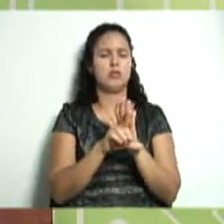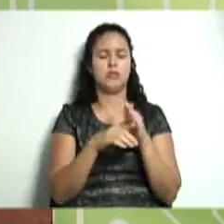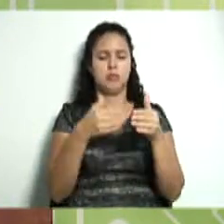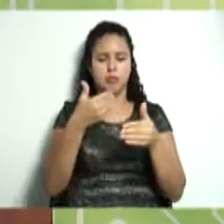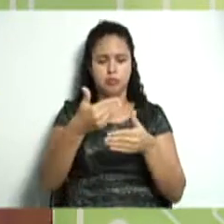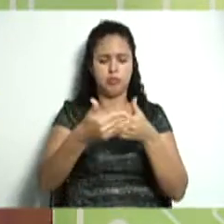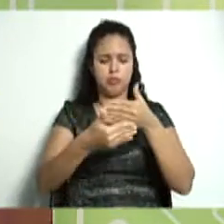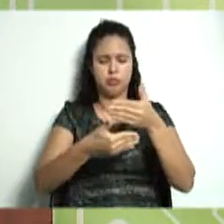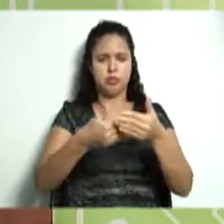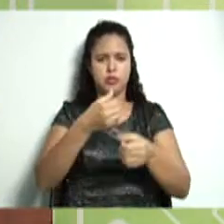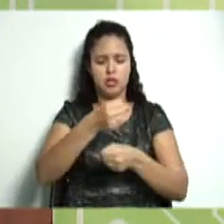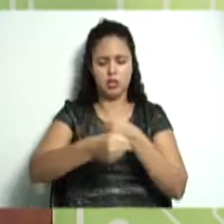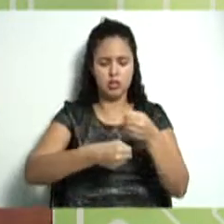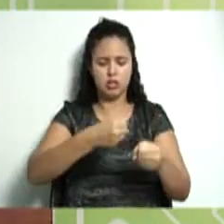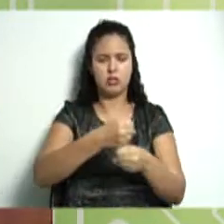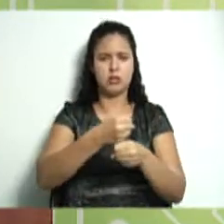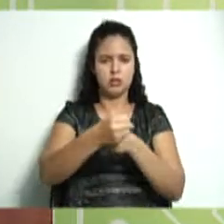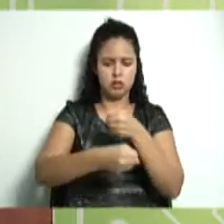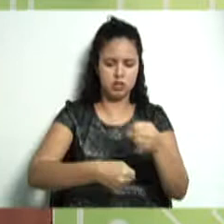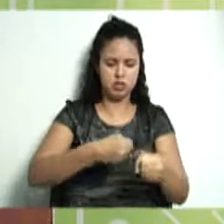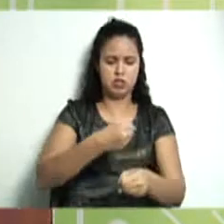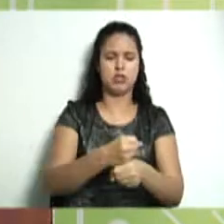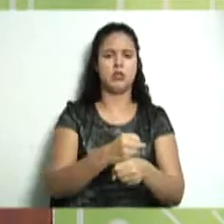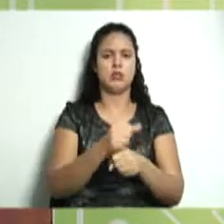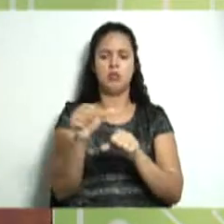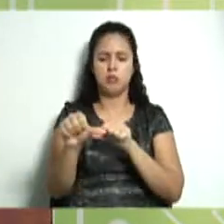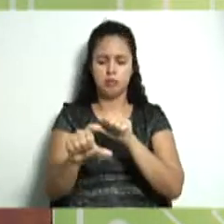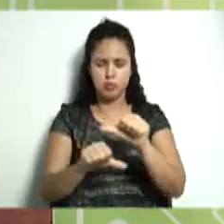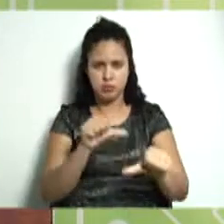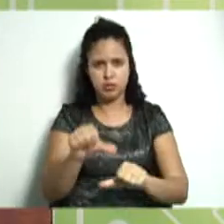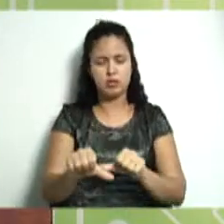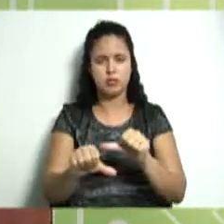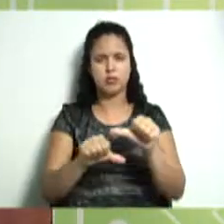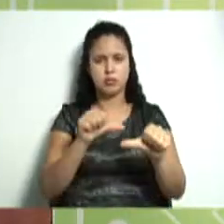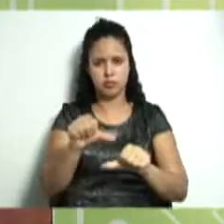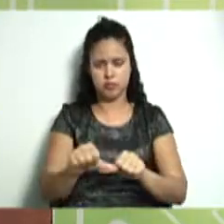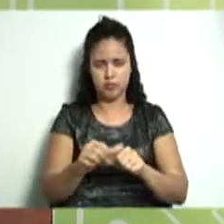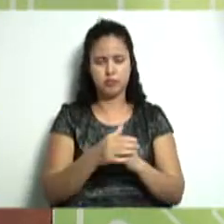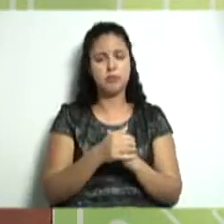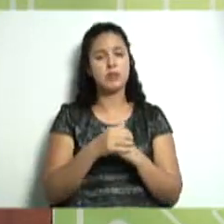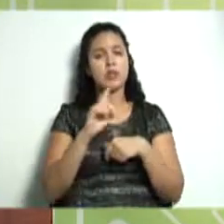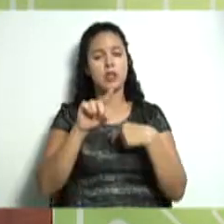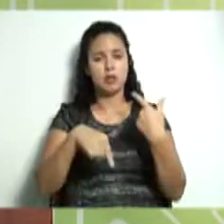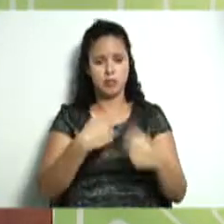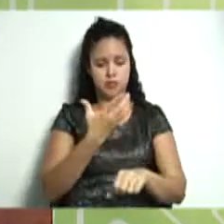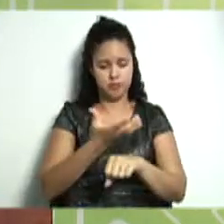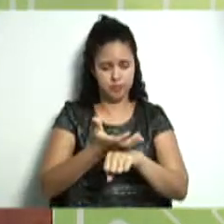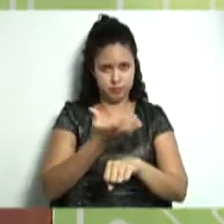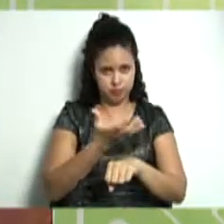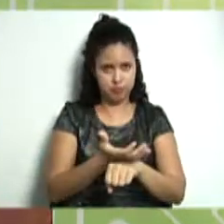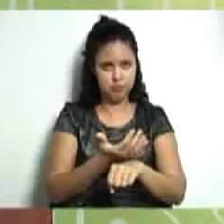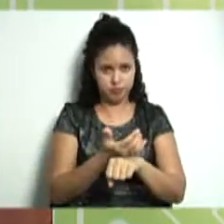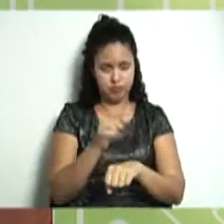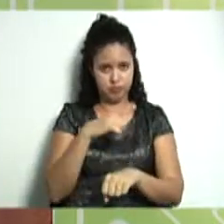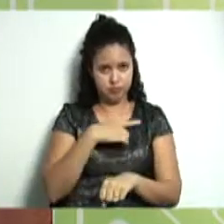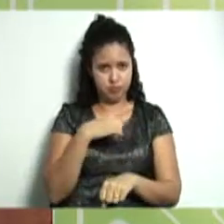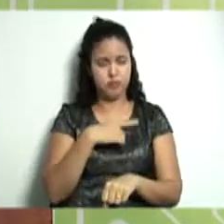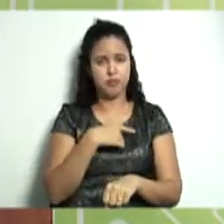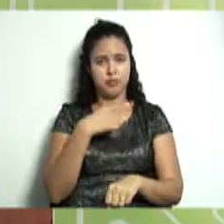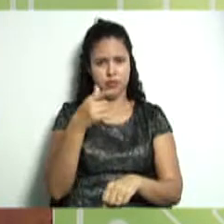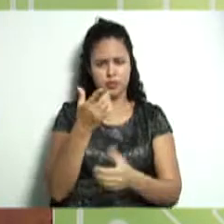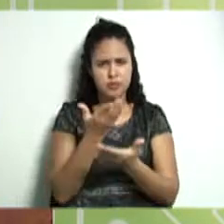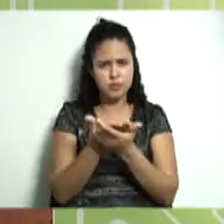legislações, vocês vão aprender, lógico, numa disciplina específica. A gente diz aqui já para você saber e